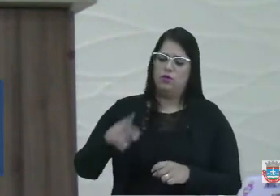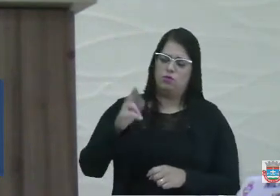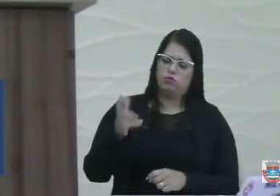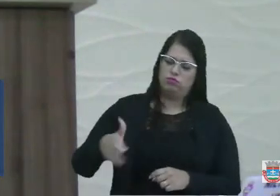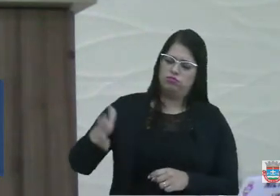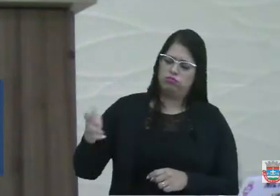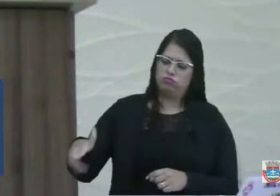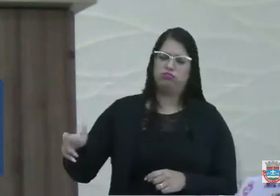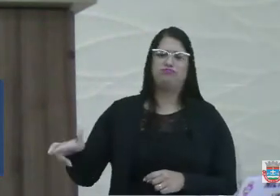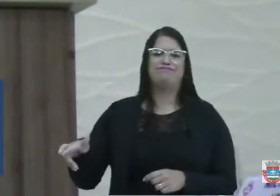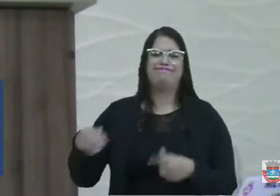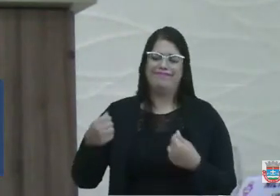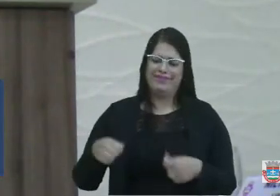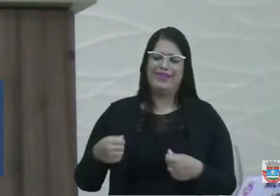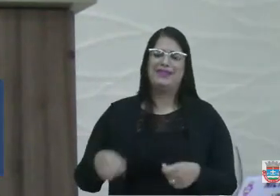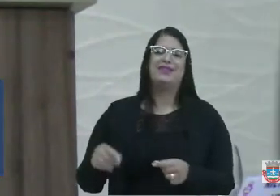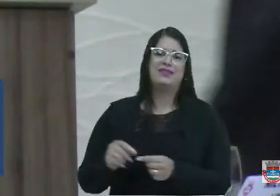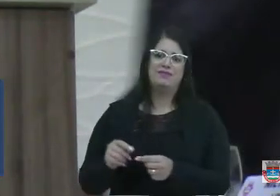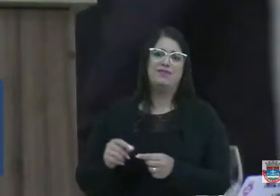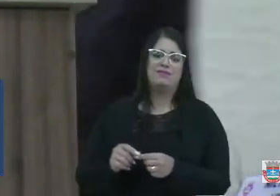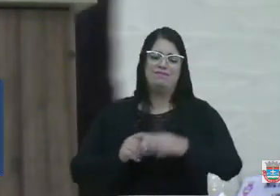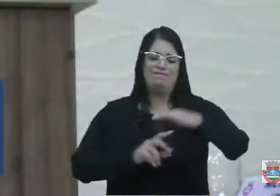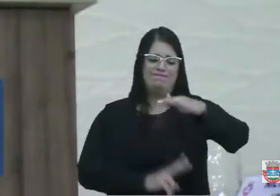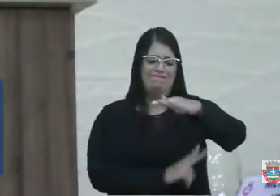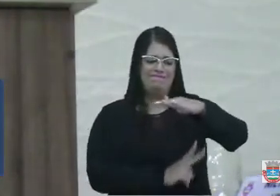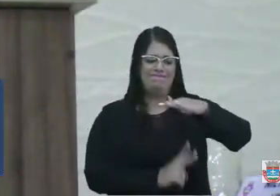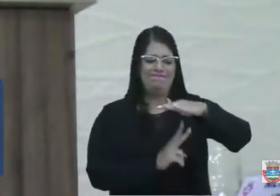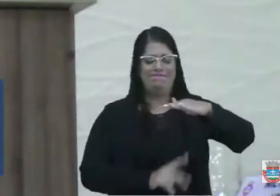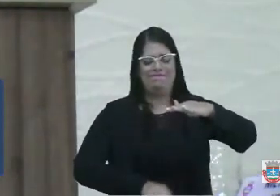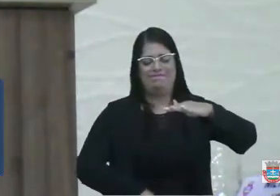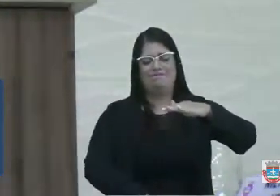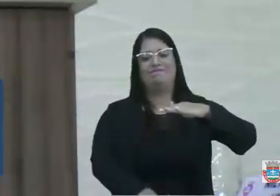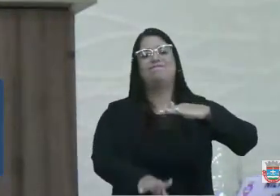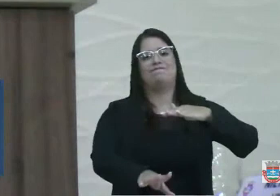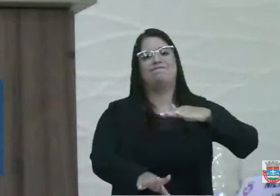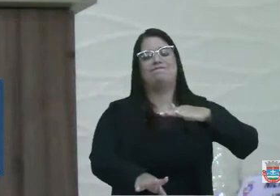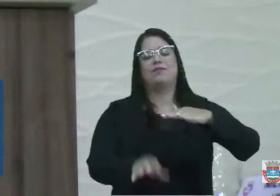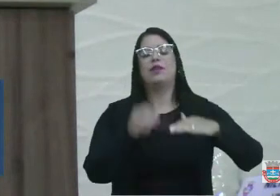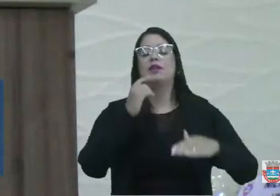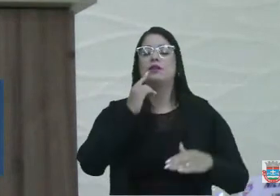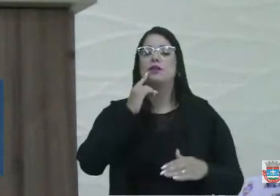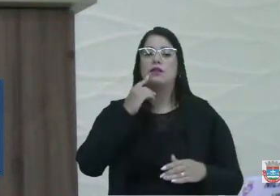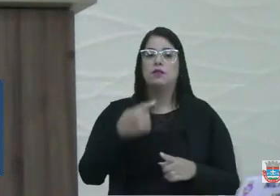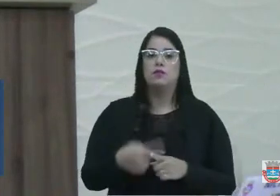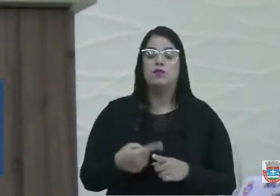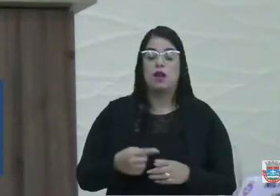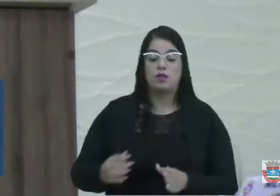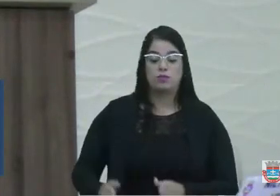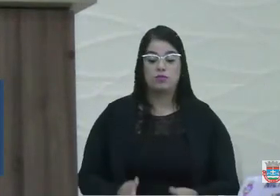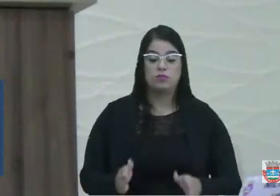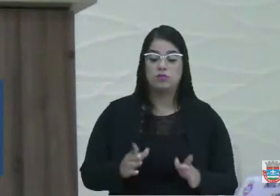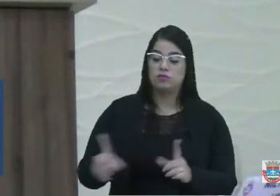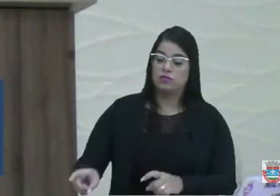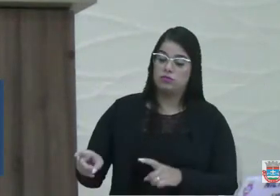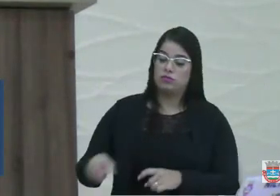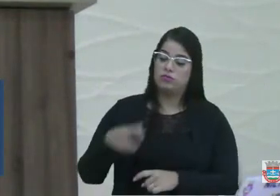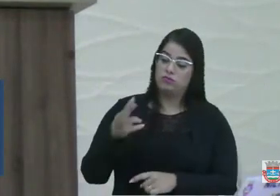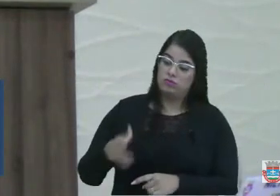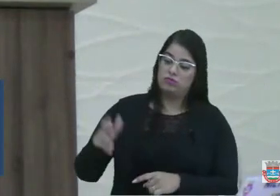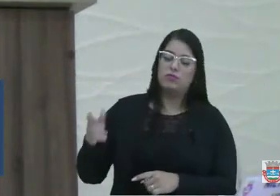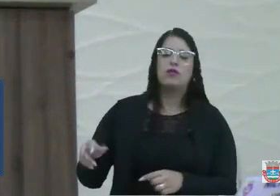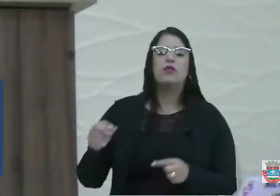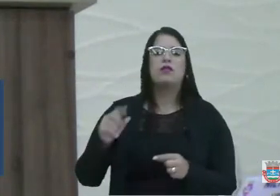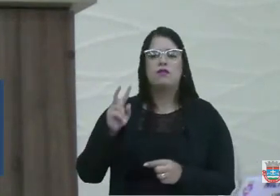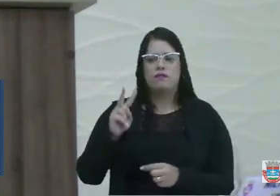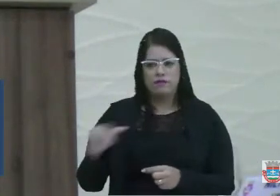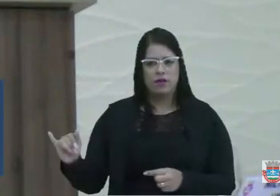olhar e realmente tem que ser feito, que ficou uma estrada no meio ali do Riachão para ser feita, e vai ser feita,